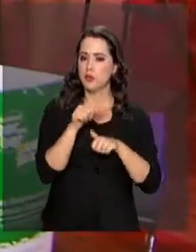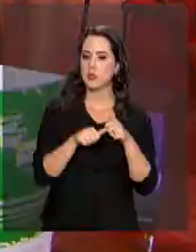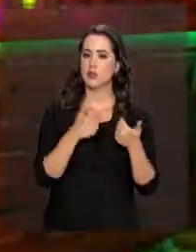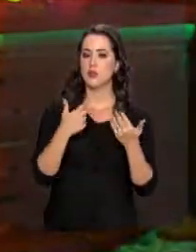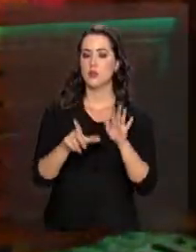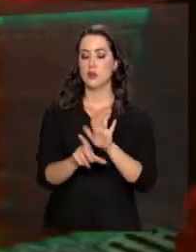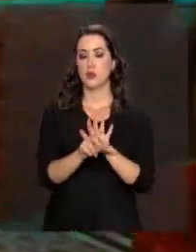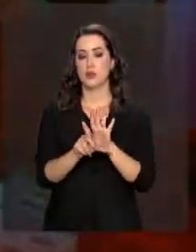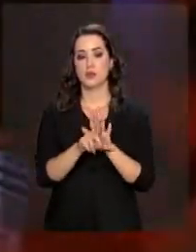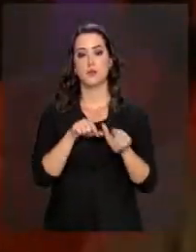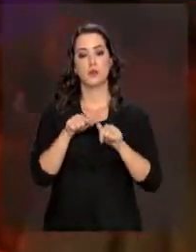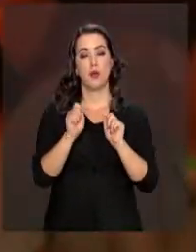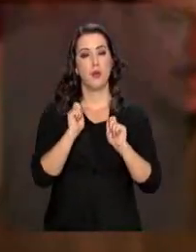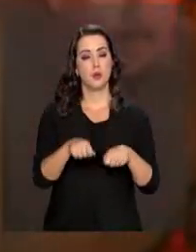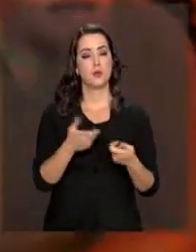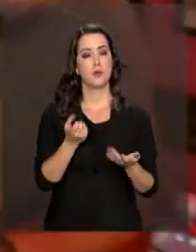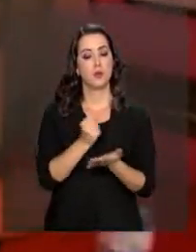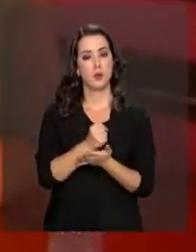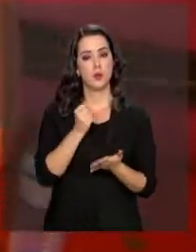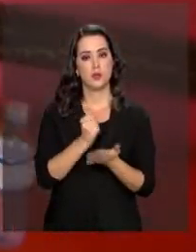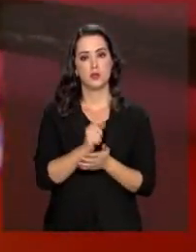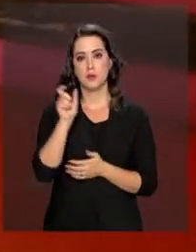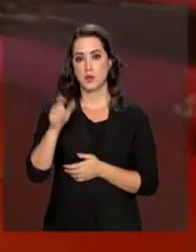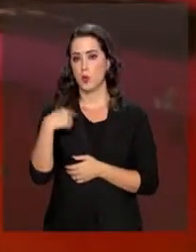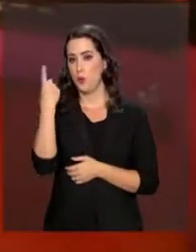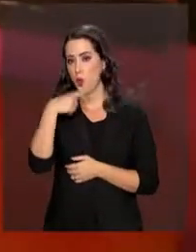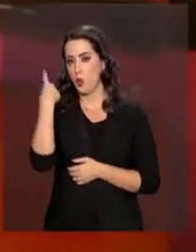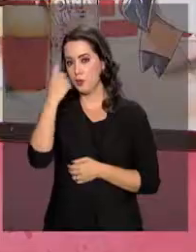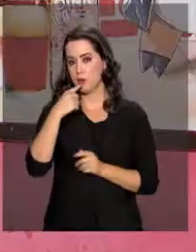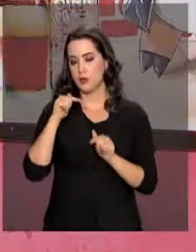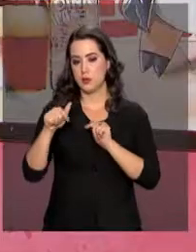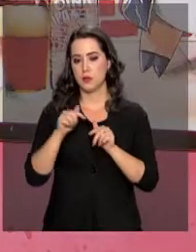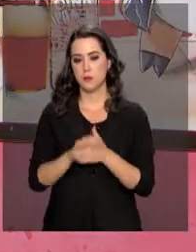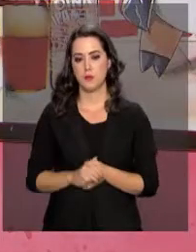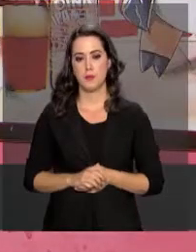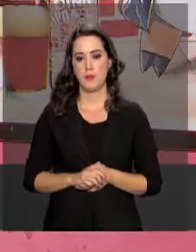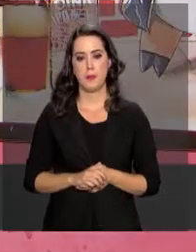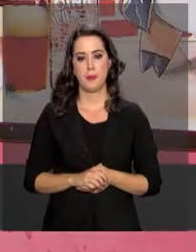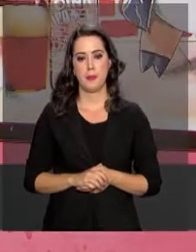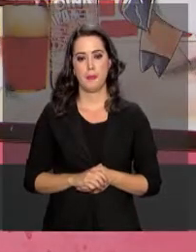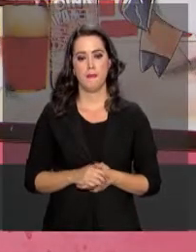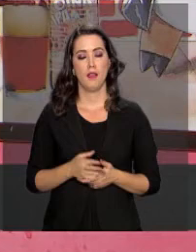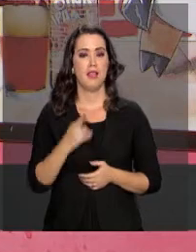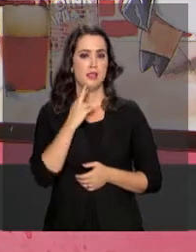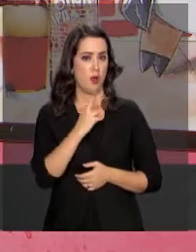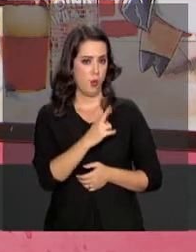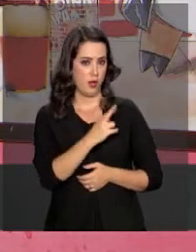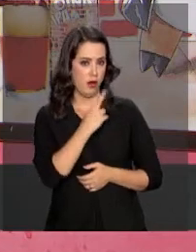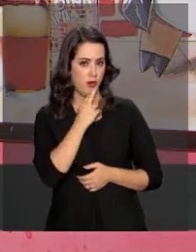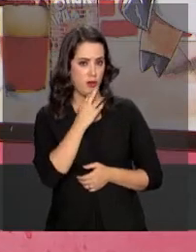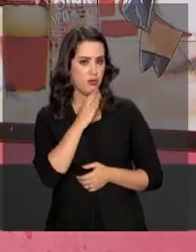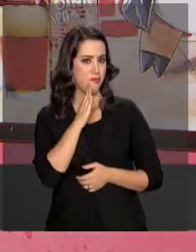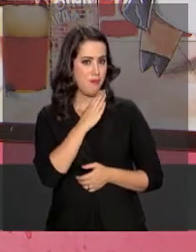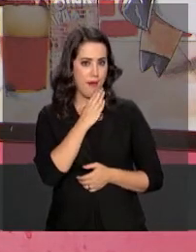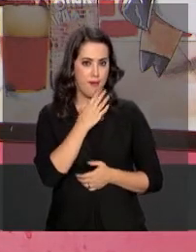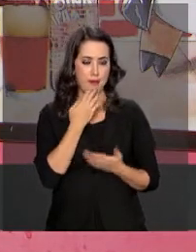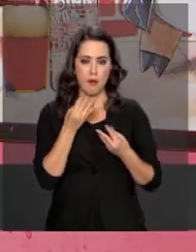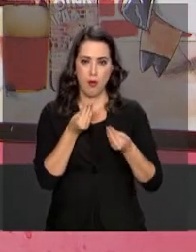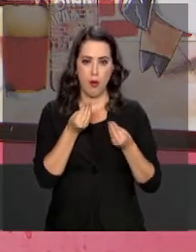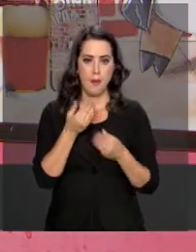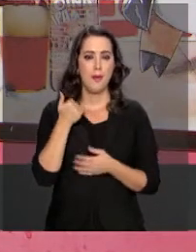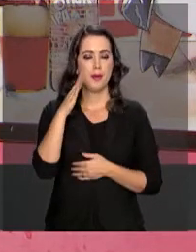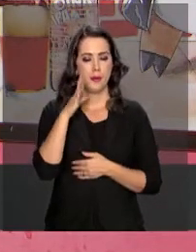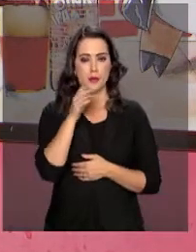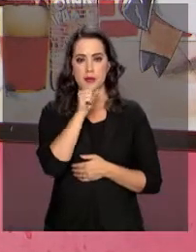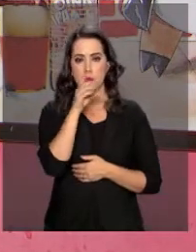e permitiu a contratação de funcionários por horas de trabalho o movimento de bar e restaurante é maior no final de semana então eu vi com muita